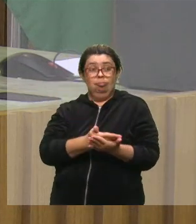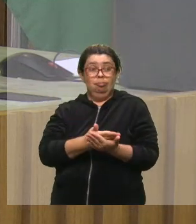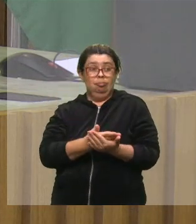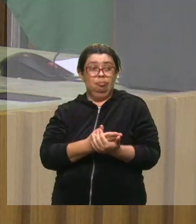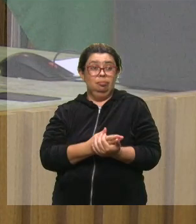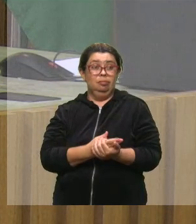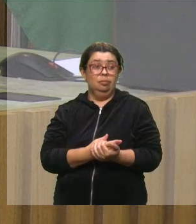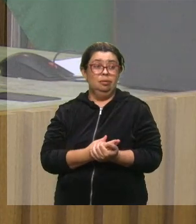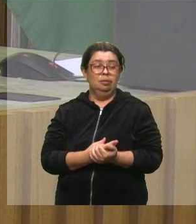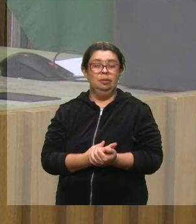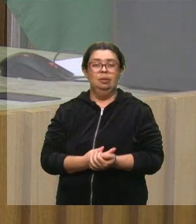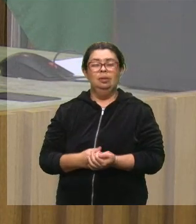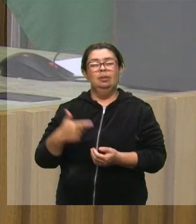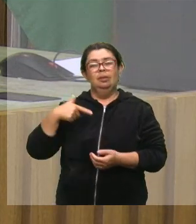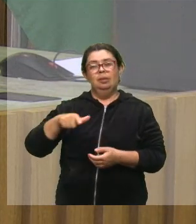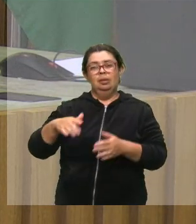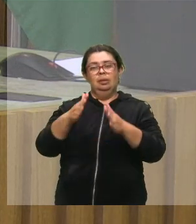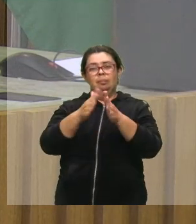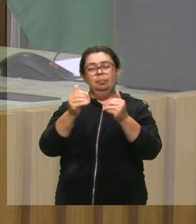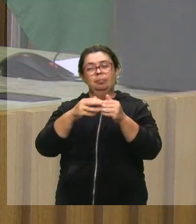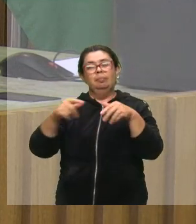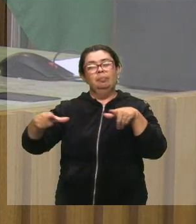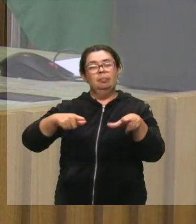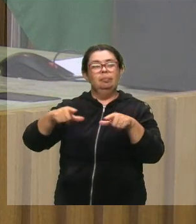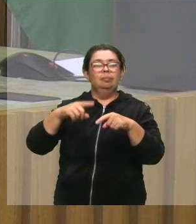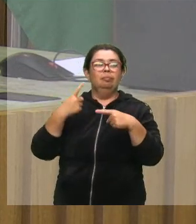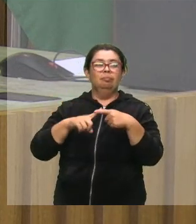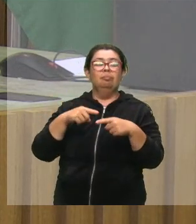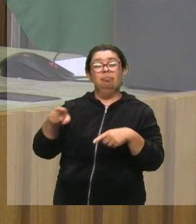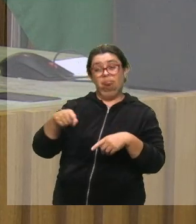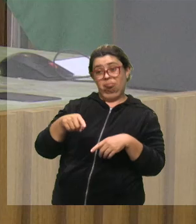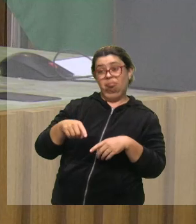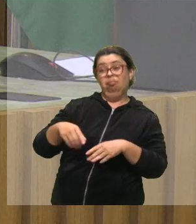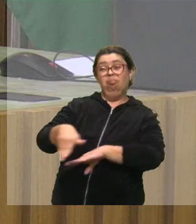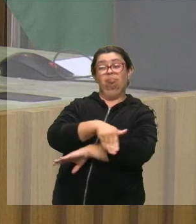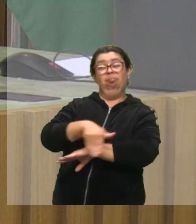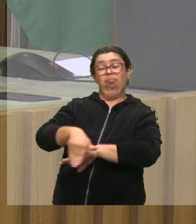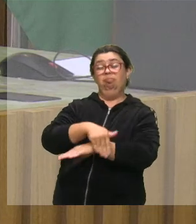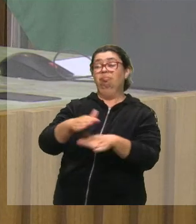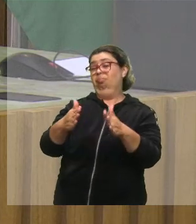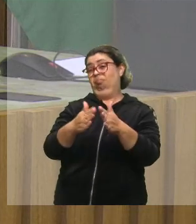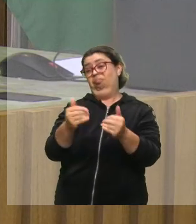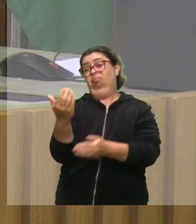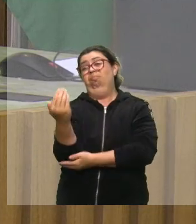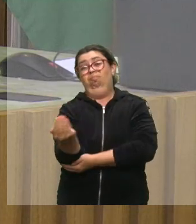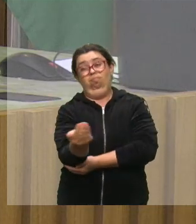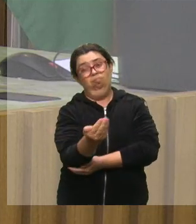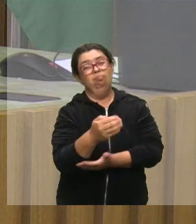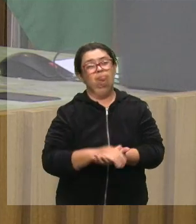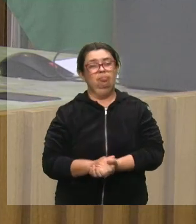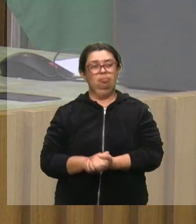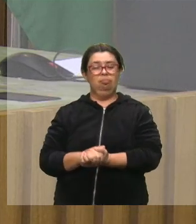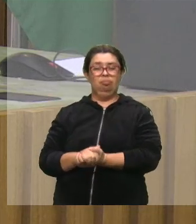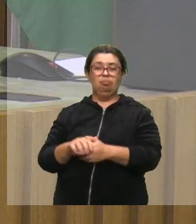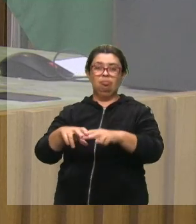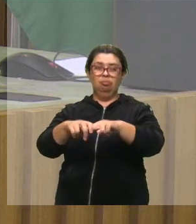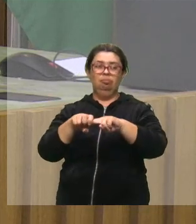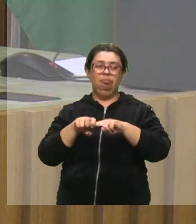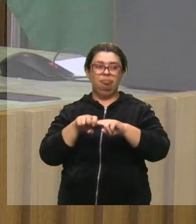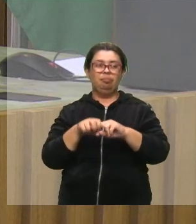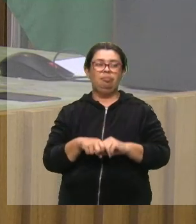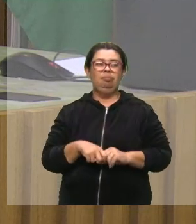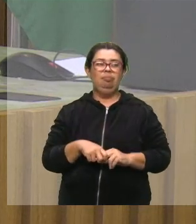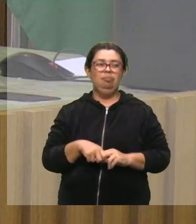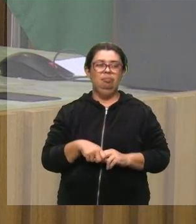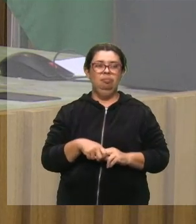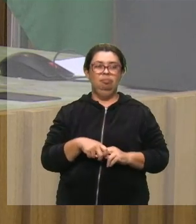obra, o patrão te dá um emprego ali, porque vê você todo dia ali na rua ali, entendeu? Então, em cima disso aí, né, eu ia falar mais